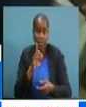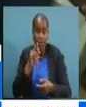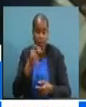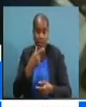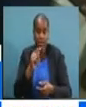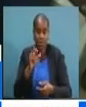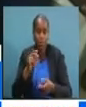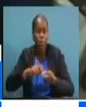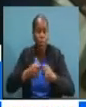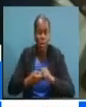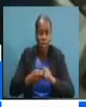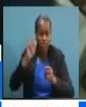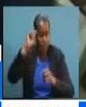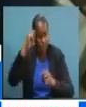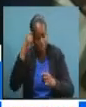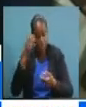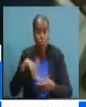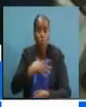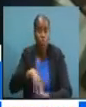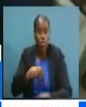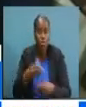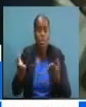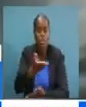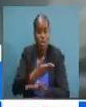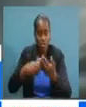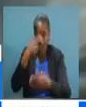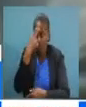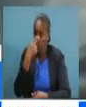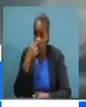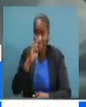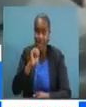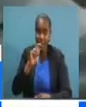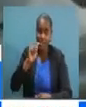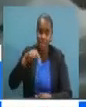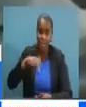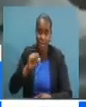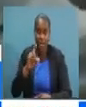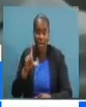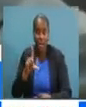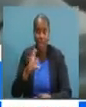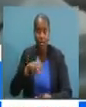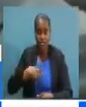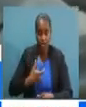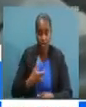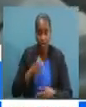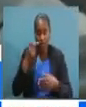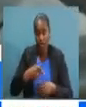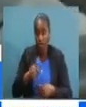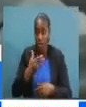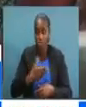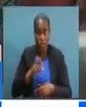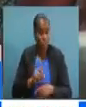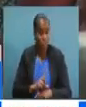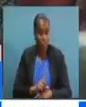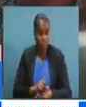os problemas que afetam o mundo atual, as relações históricas entre o Senegal e Cabo Verde não ficaram de lado.